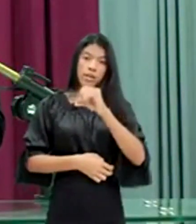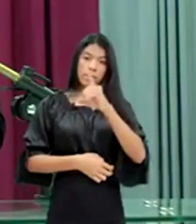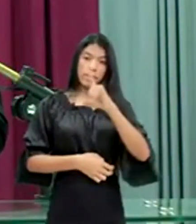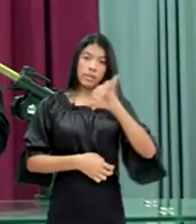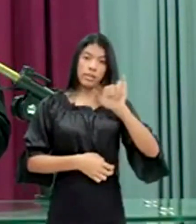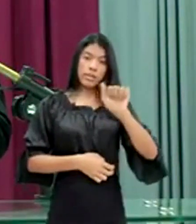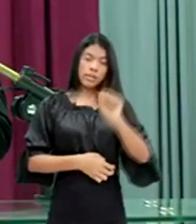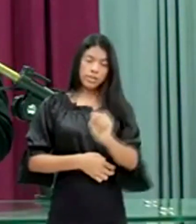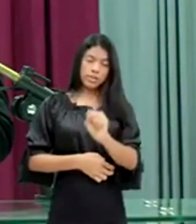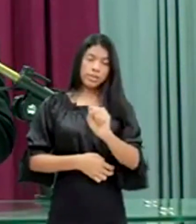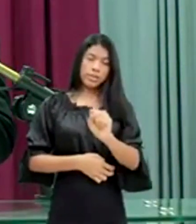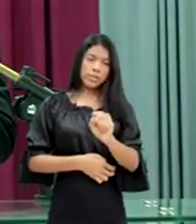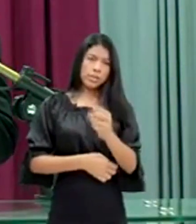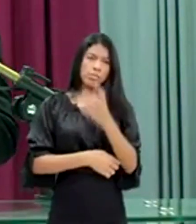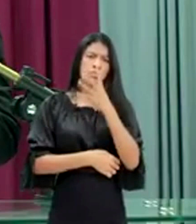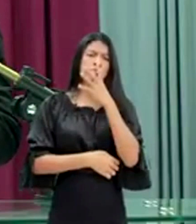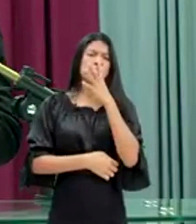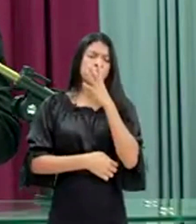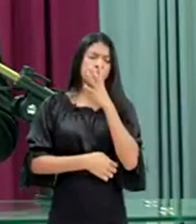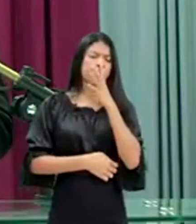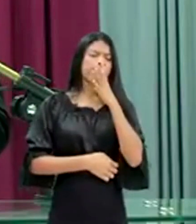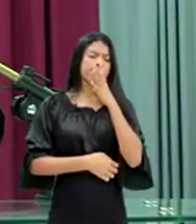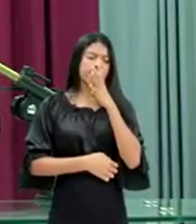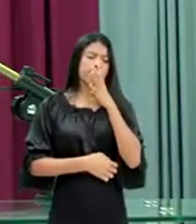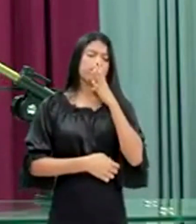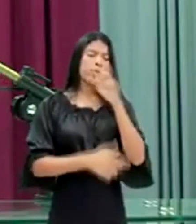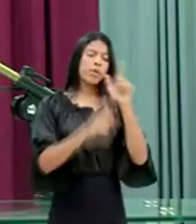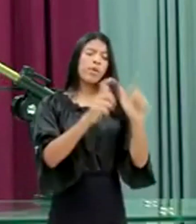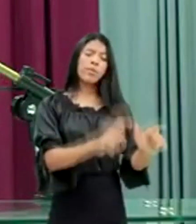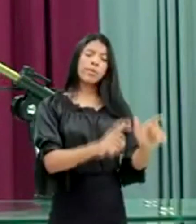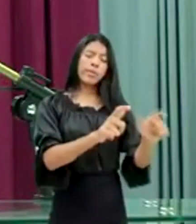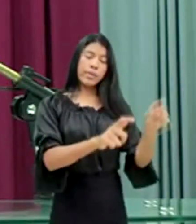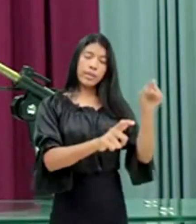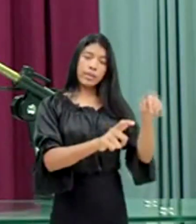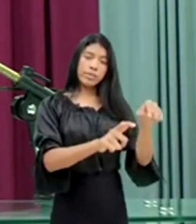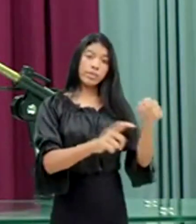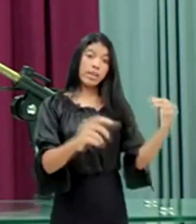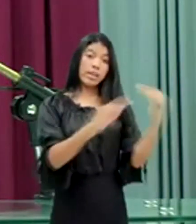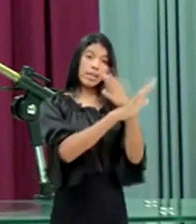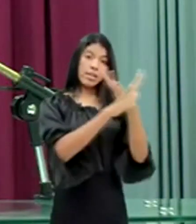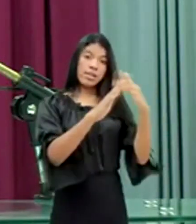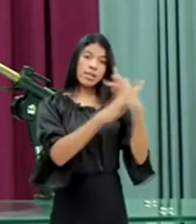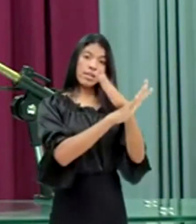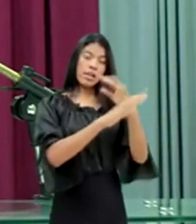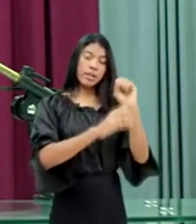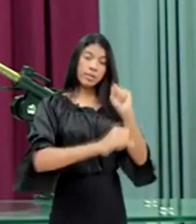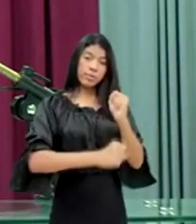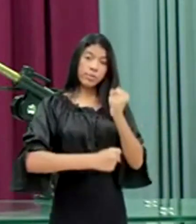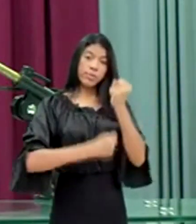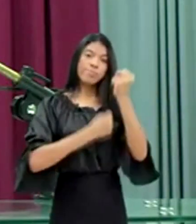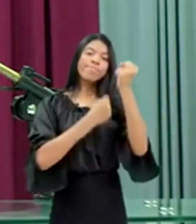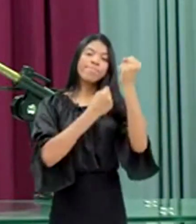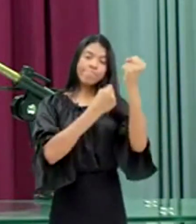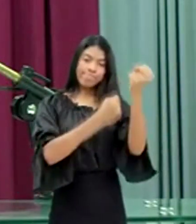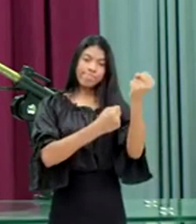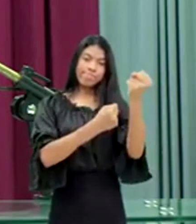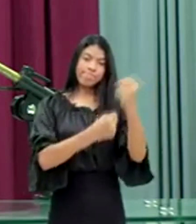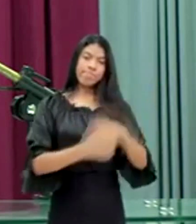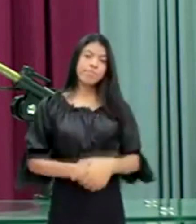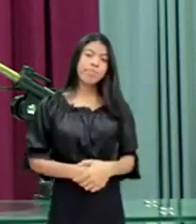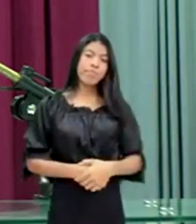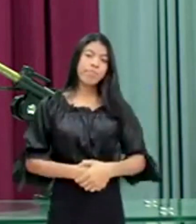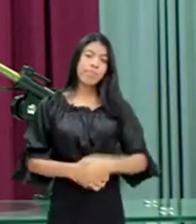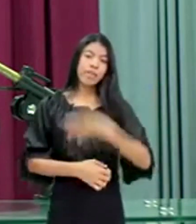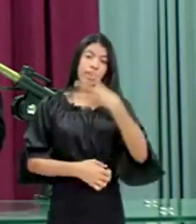férteis. Por 40 dias viram que a cidade era bem fortificada. Por